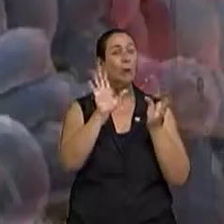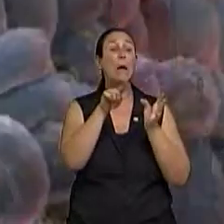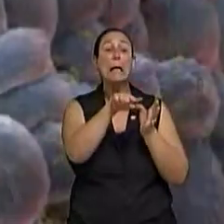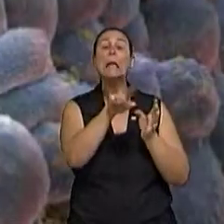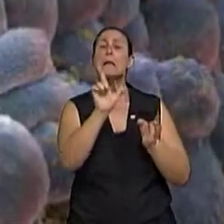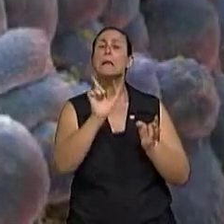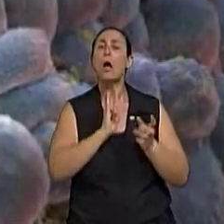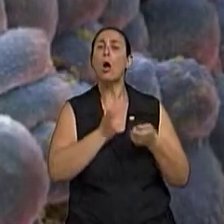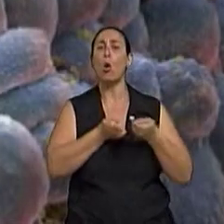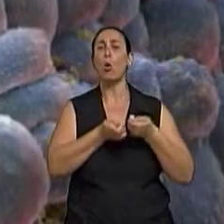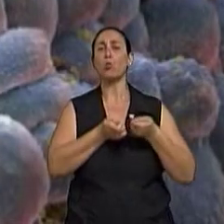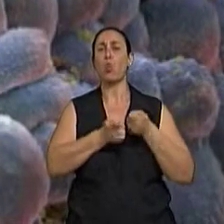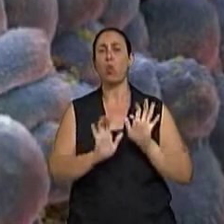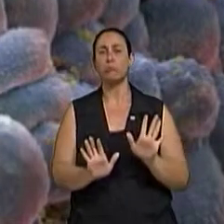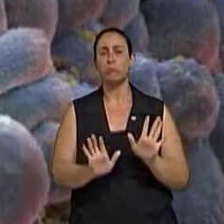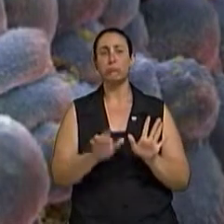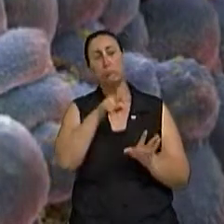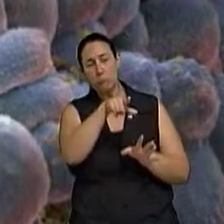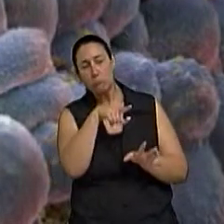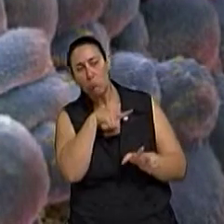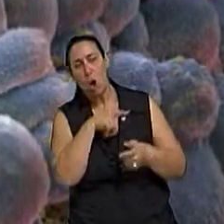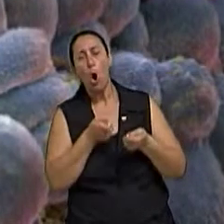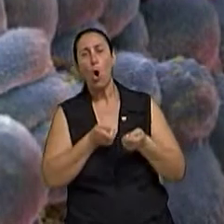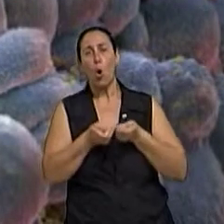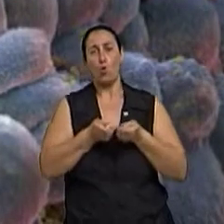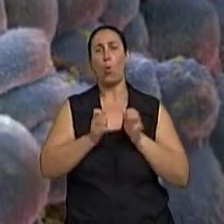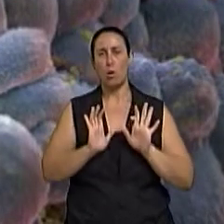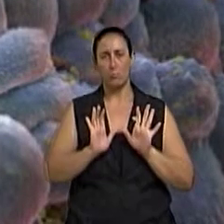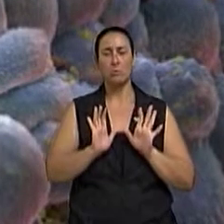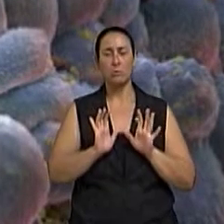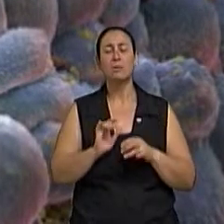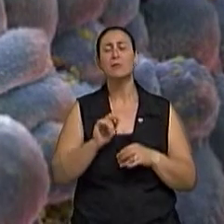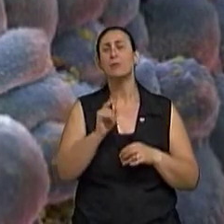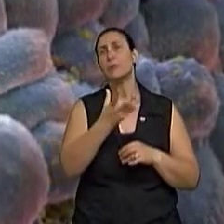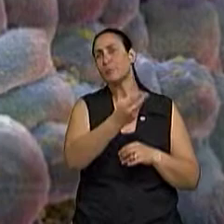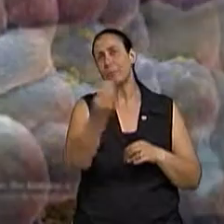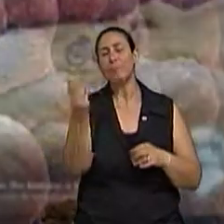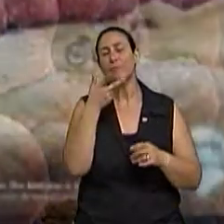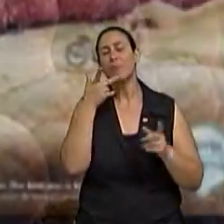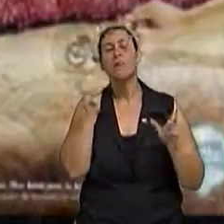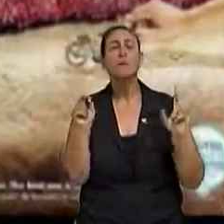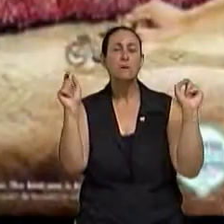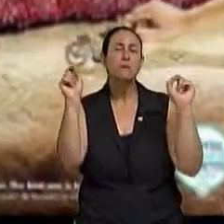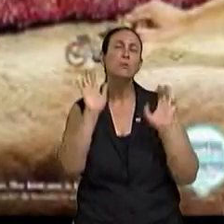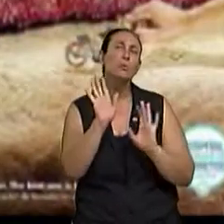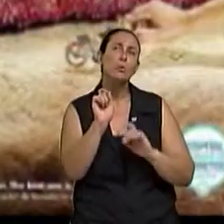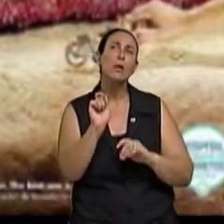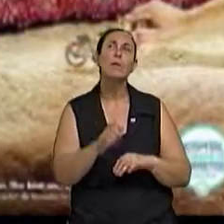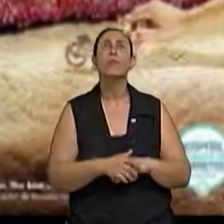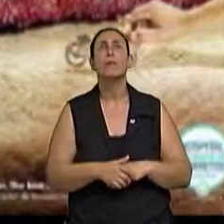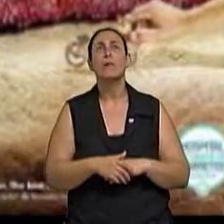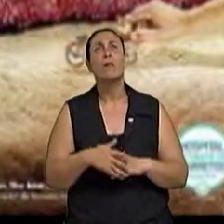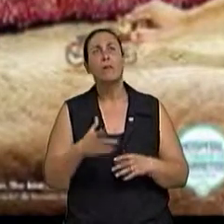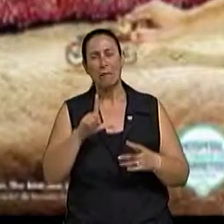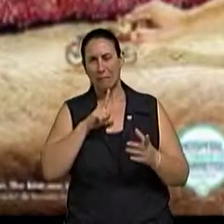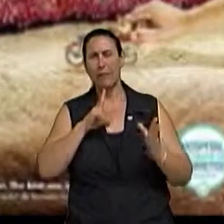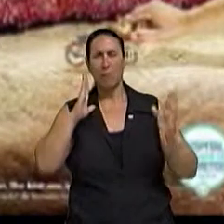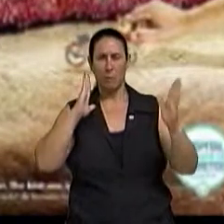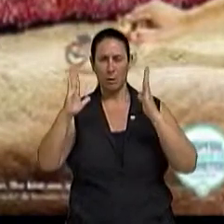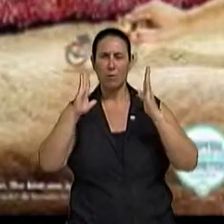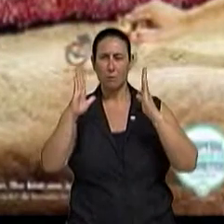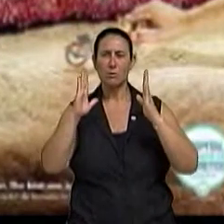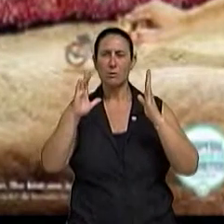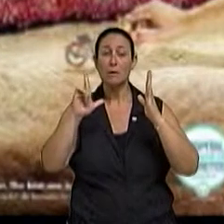coisa. A grande vantagem das neoplasias, na grande maioria das vezes, câncer, de uma forma geral, a gente tem um período de